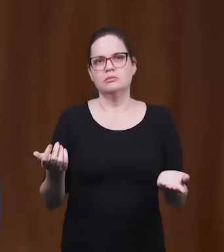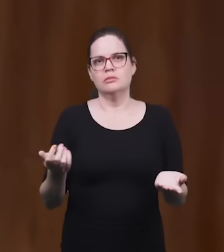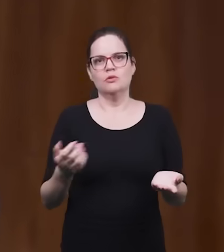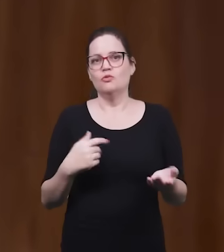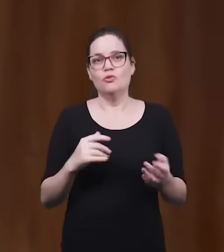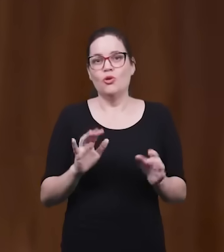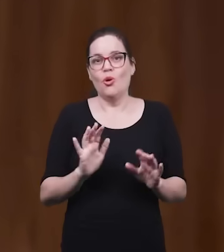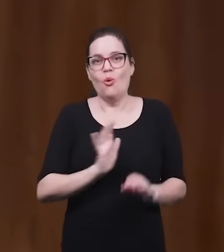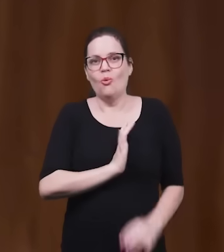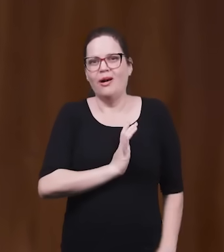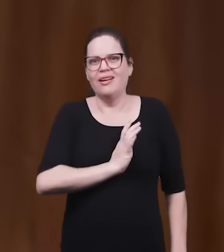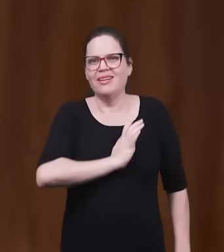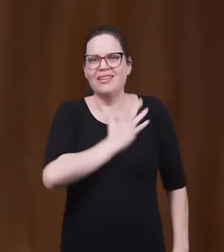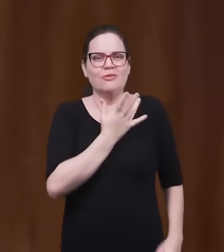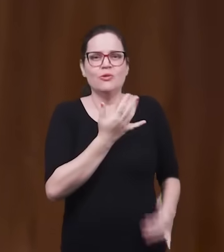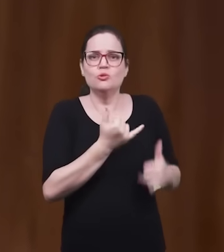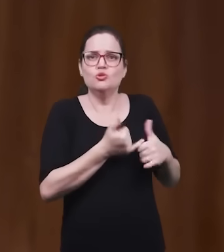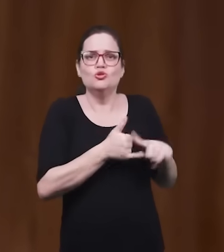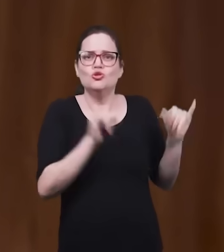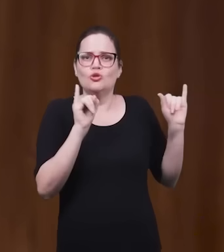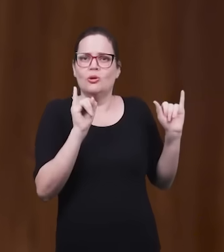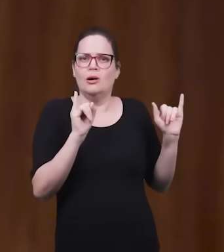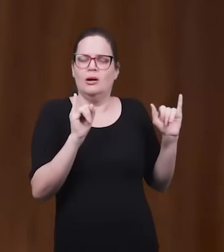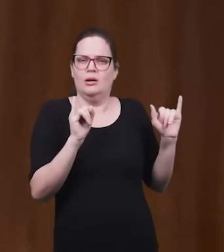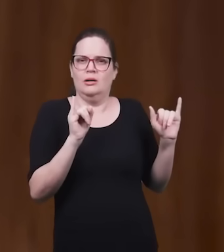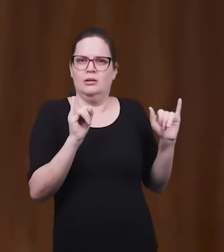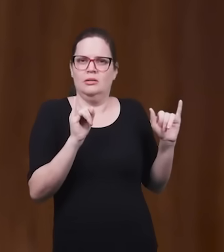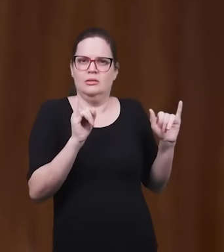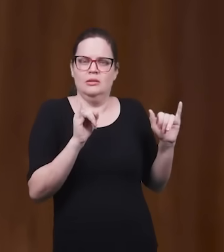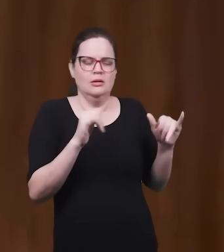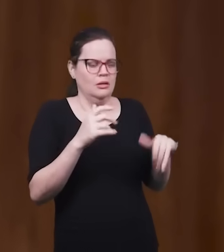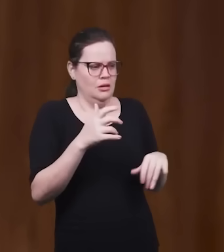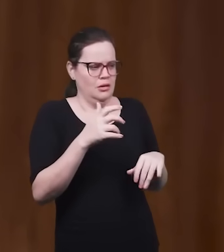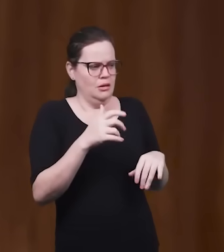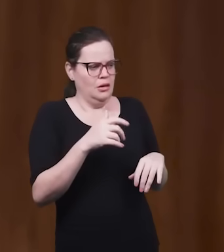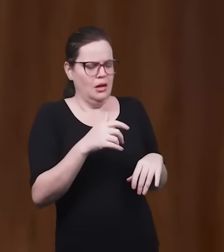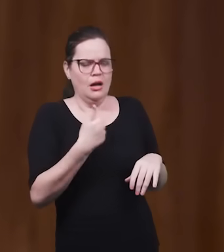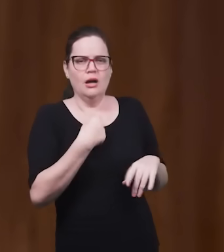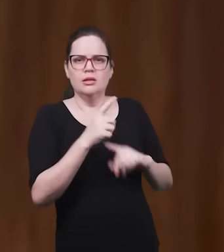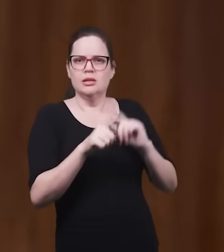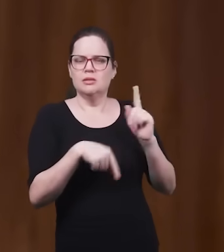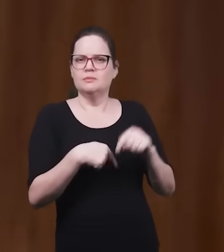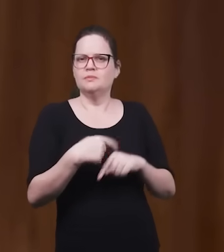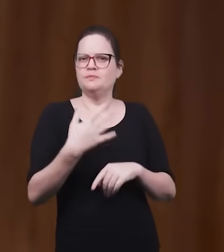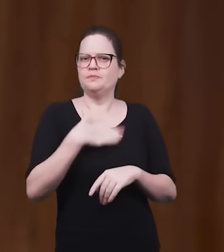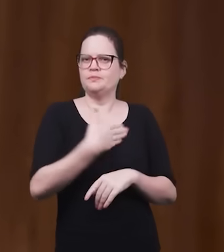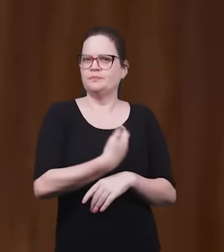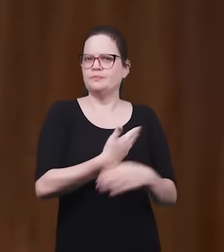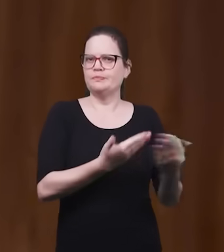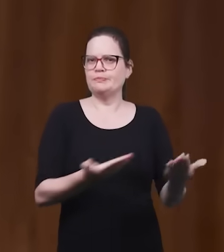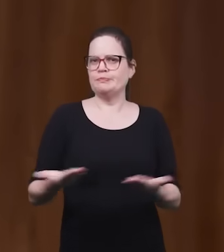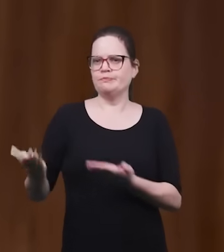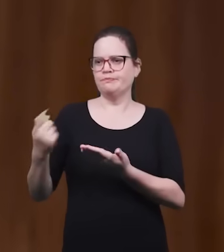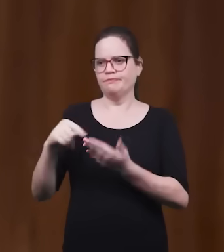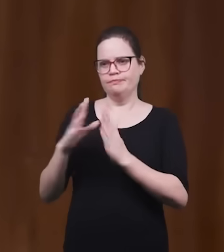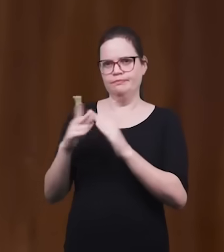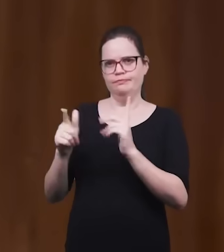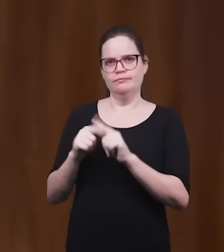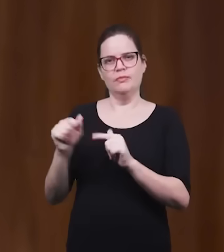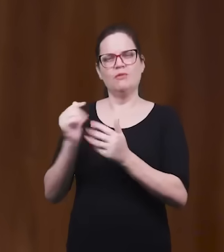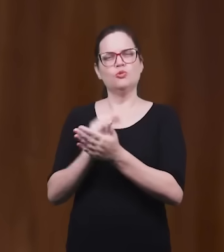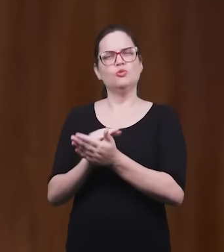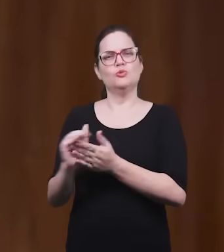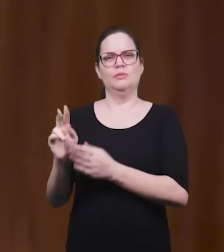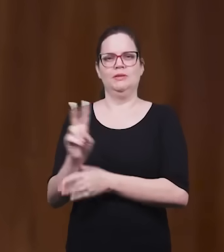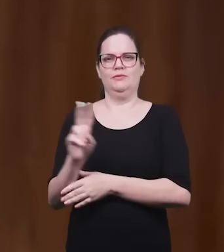Deus. Foi terrível, terrível. E eu fui convidado para a igreja. A gente estava começando, estava com uns 3 para 4 anos no início ali em